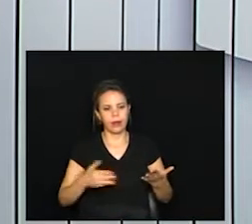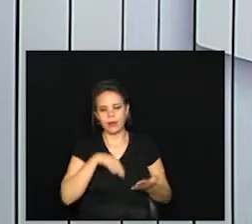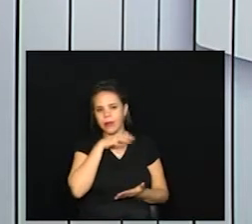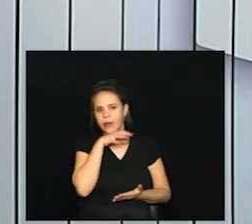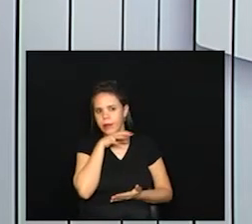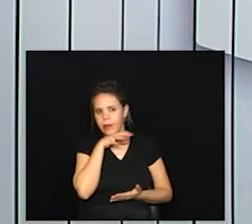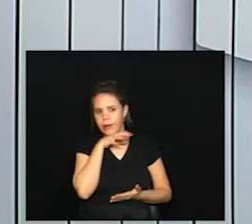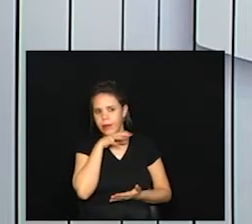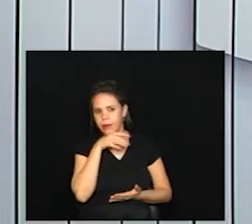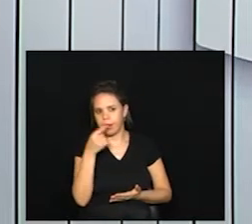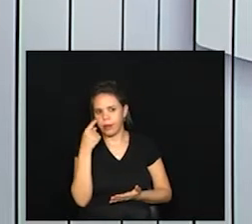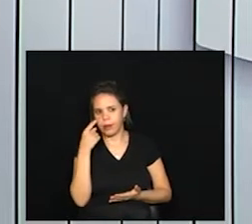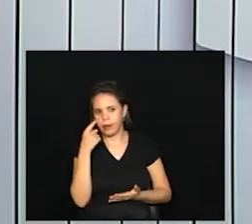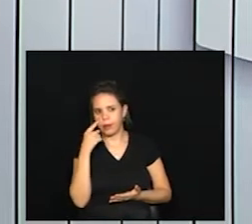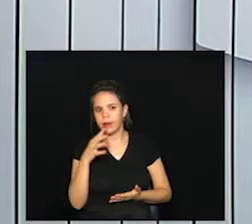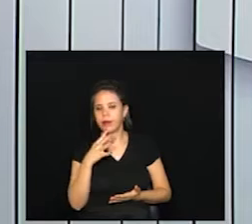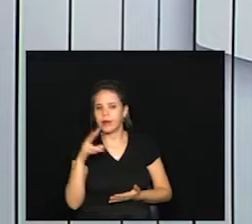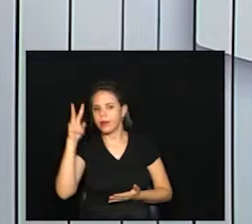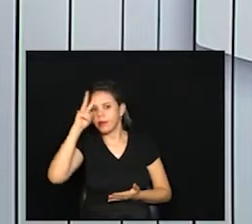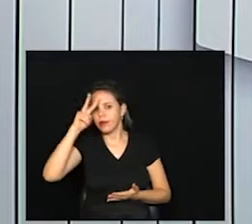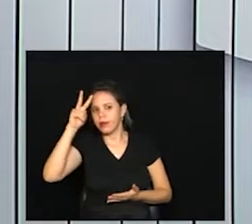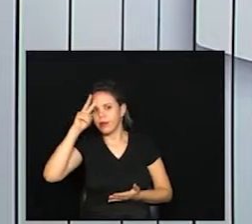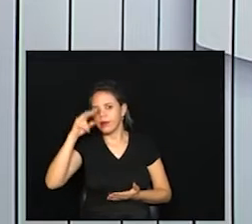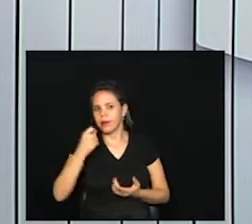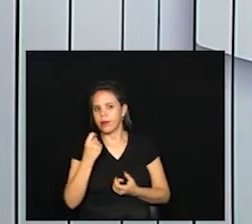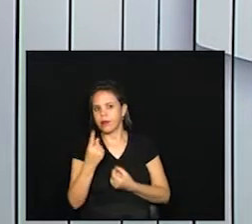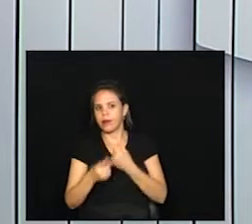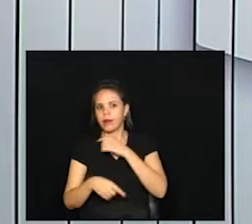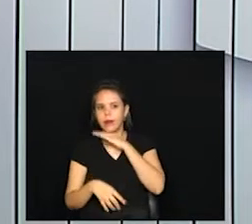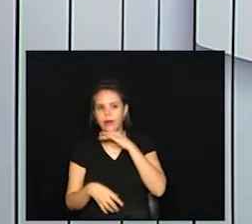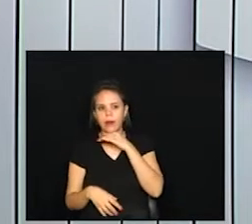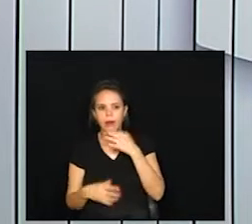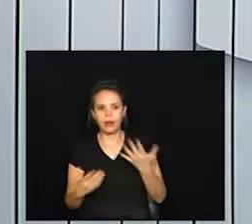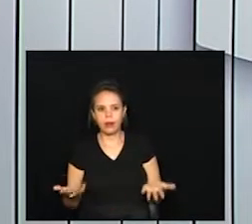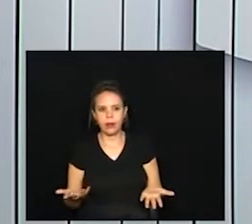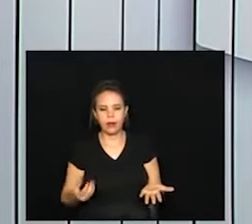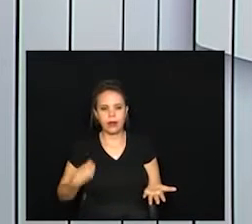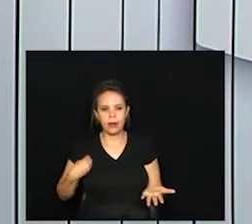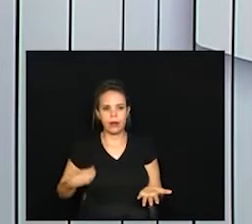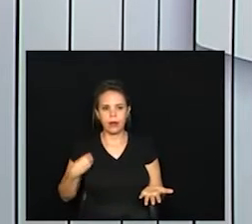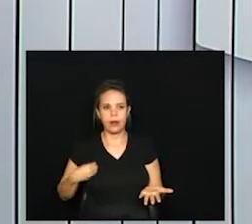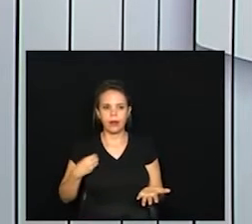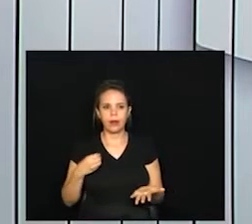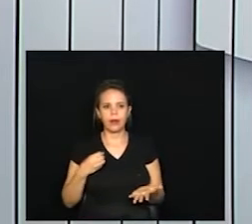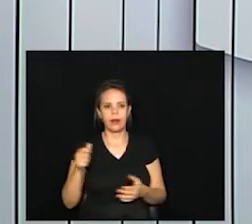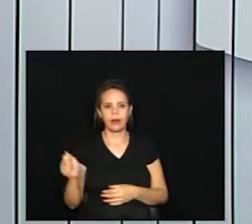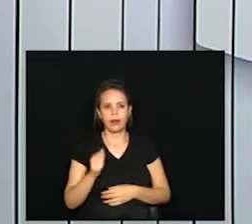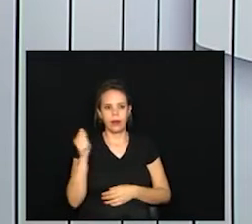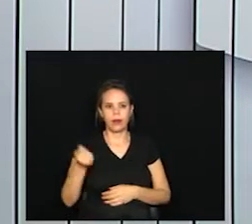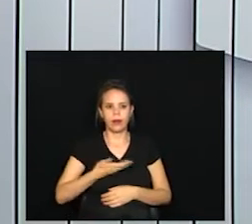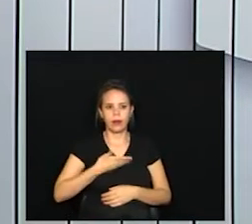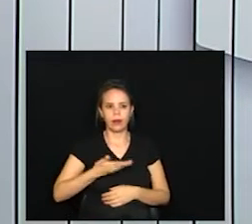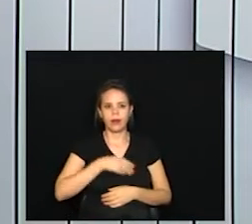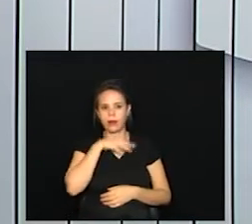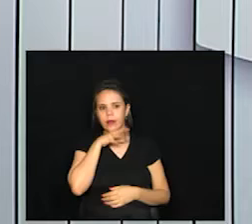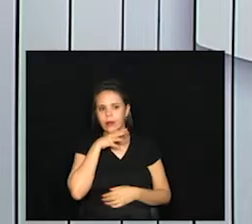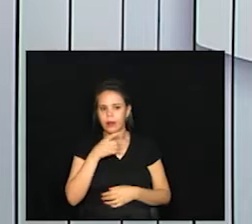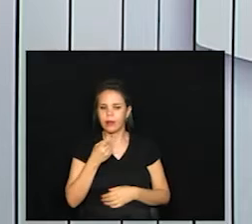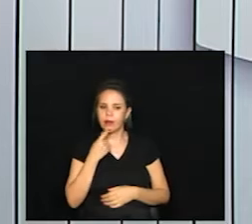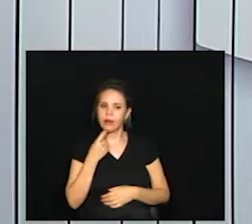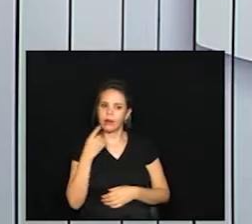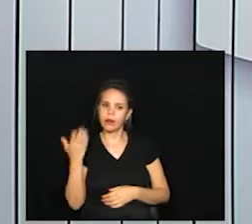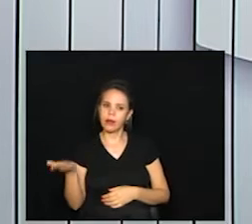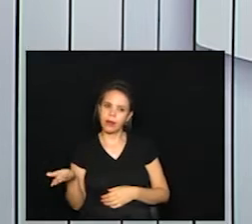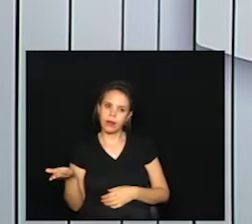o Bicho, você vai conhecer a história de alguns animais que vivem na Associação Amigos dos Animais de